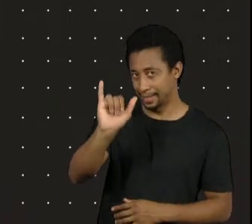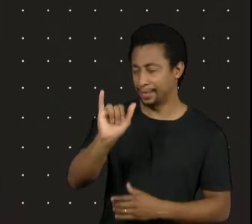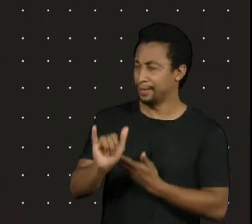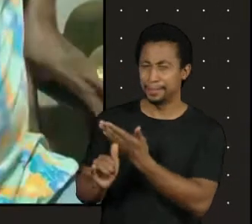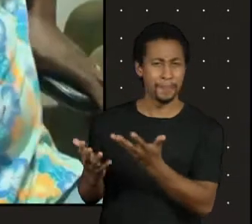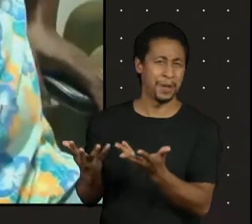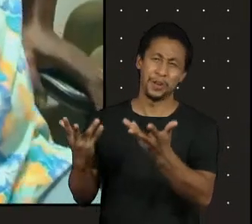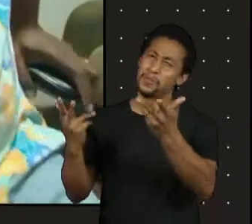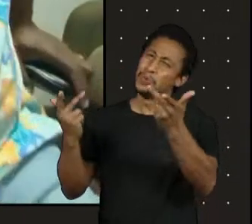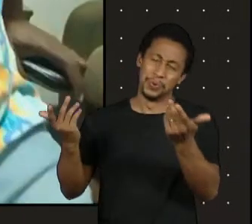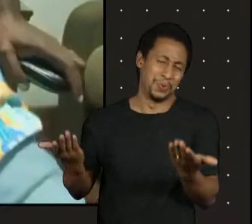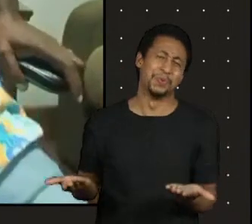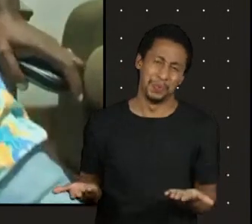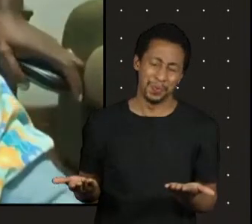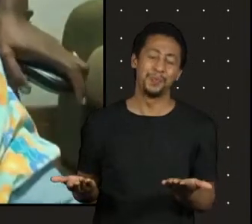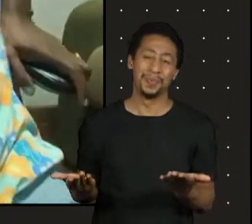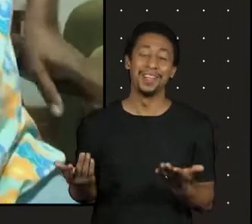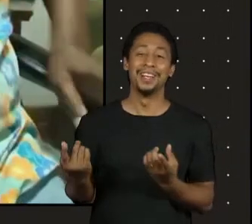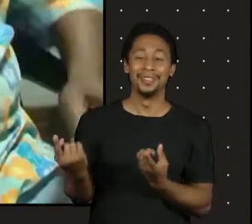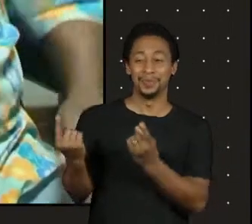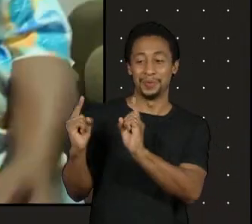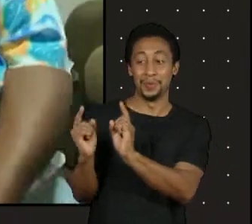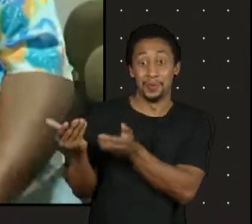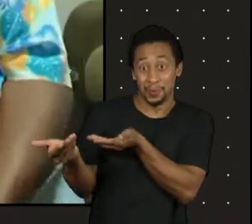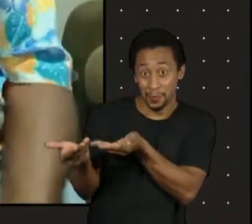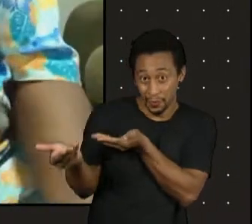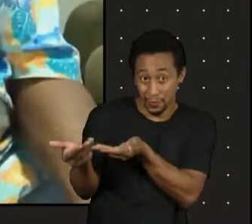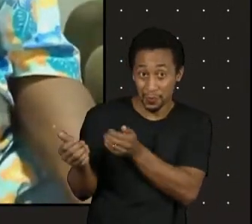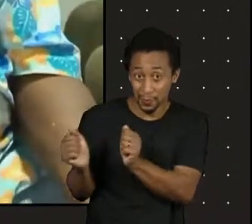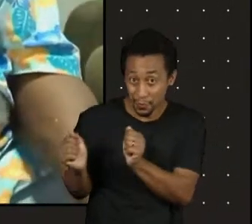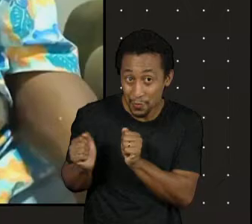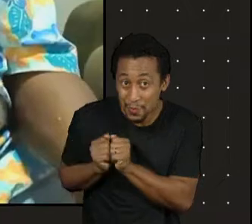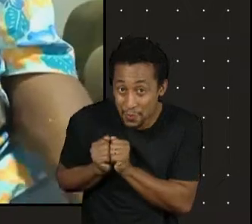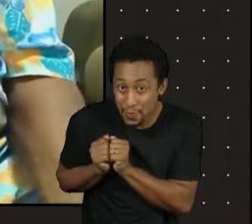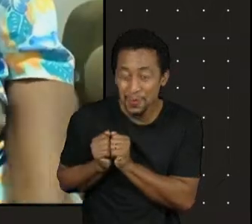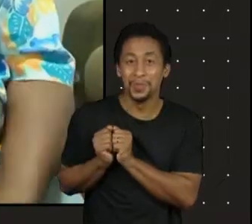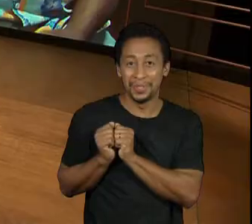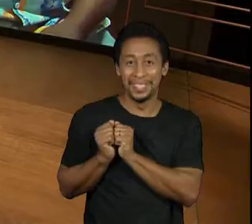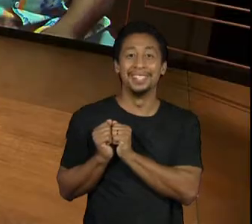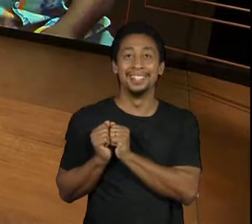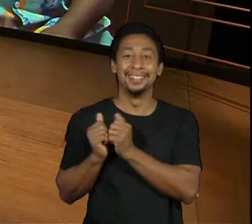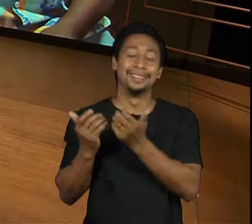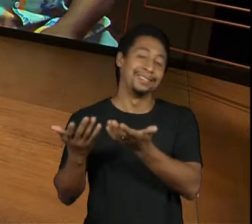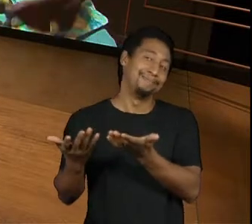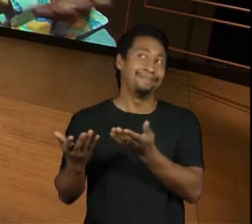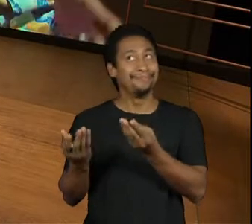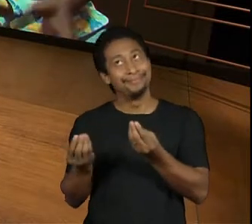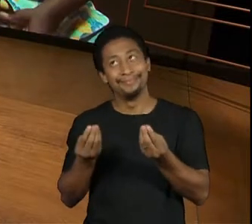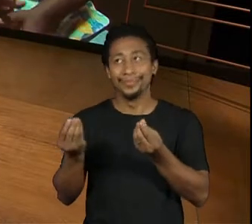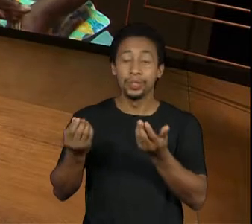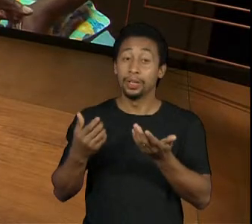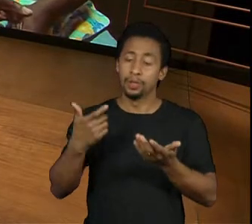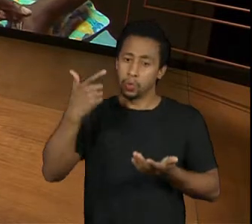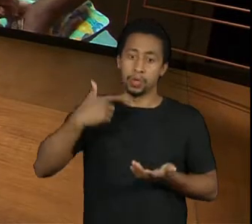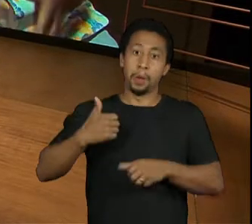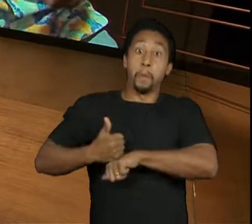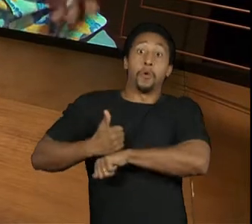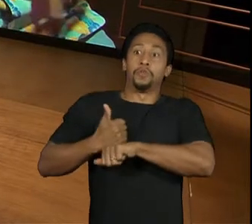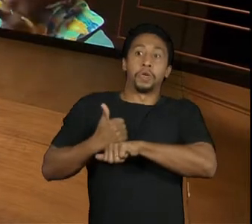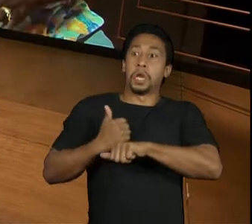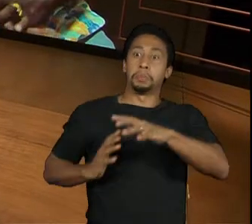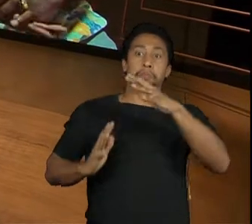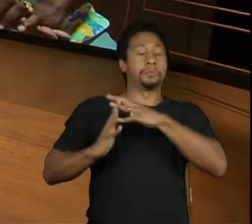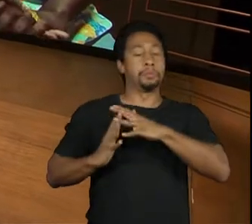maravilhosa. A gente fazia uns 20 minutos, que a gente não era tão bom quanto o Peri Ribeiro, quanto o